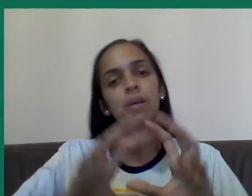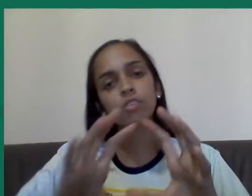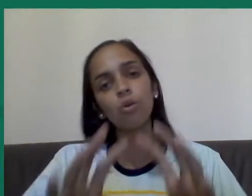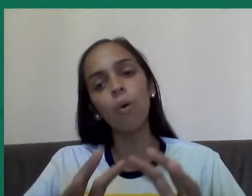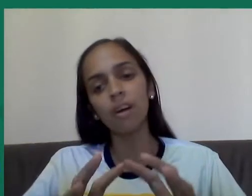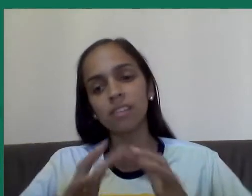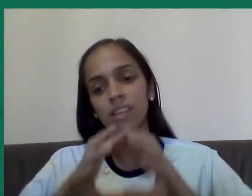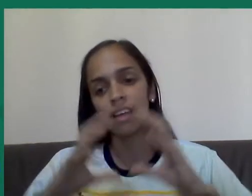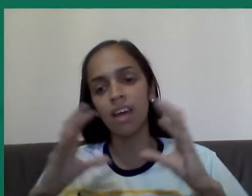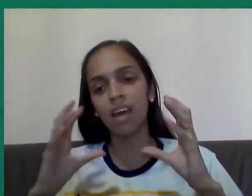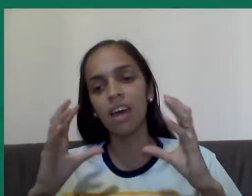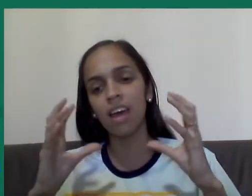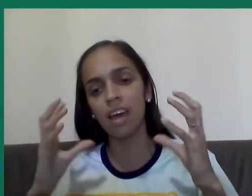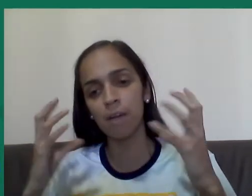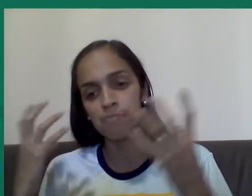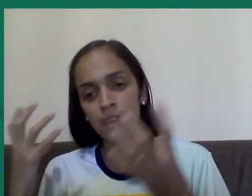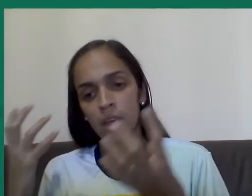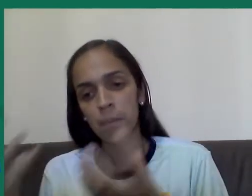né? Pessoas,